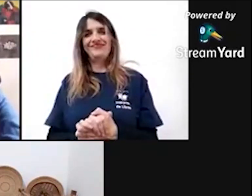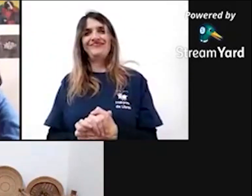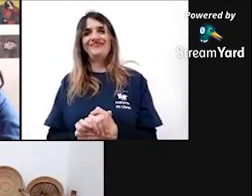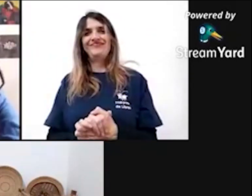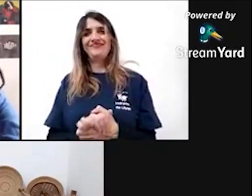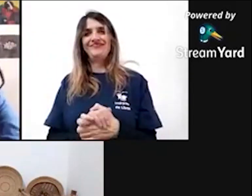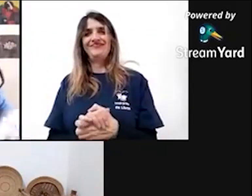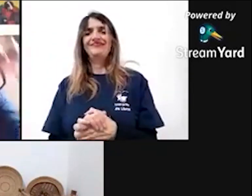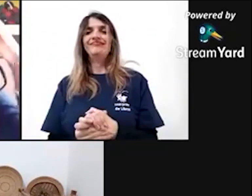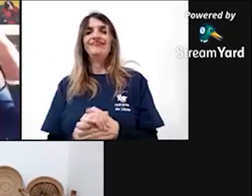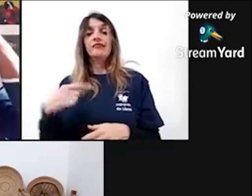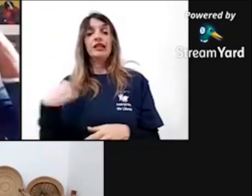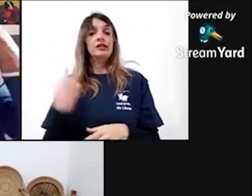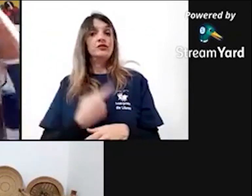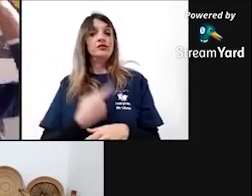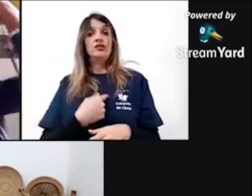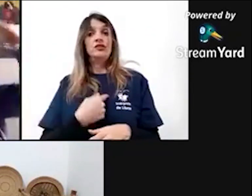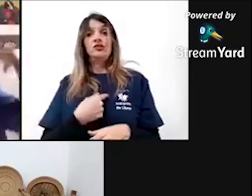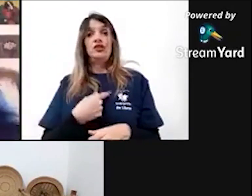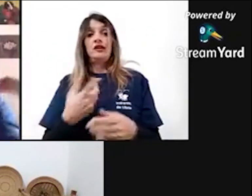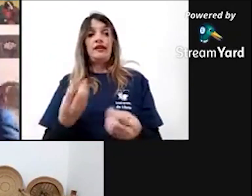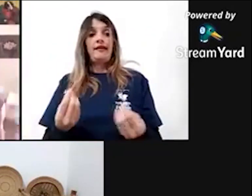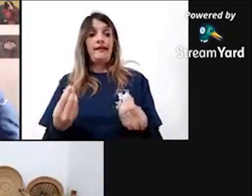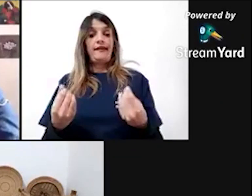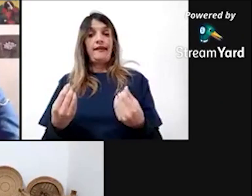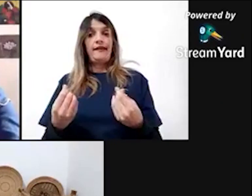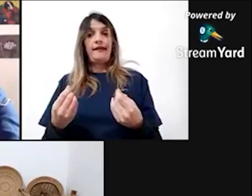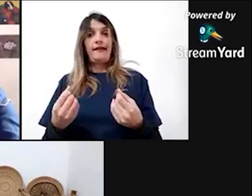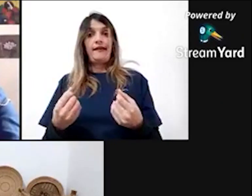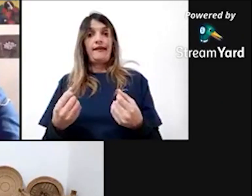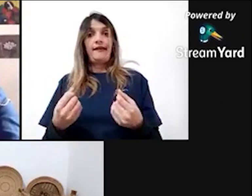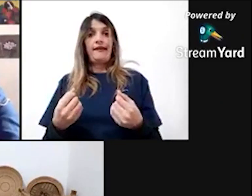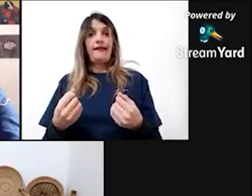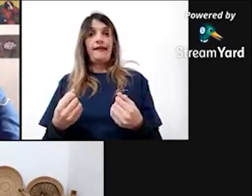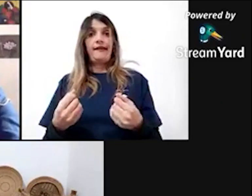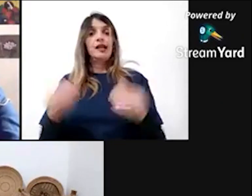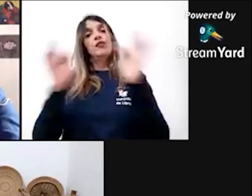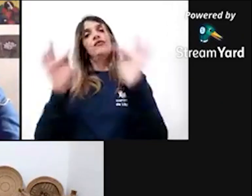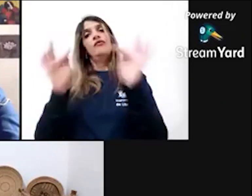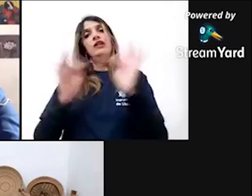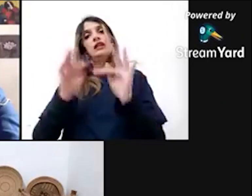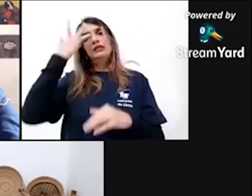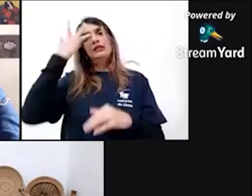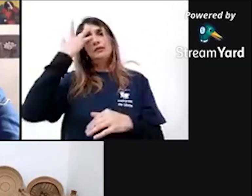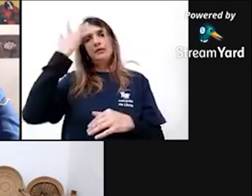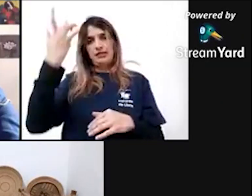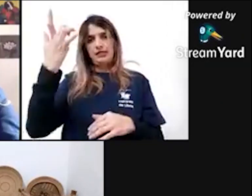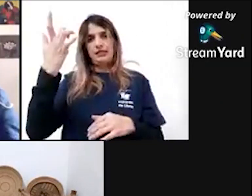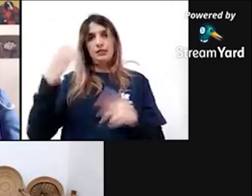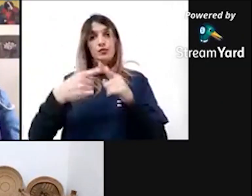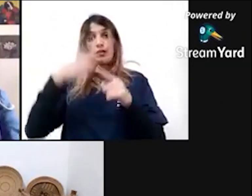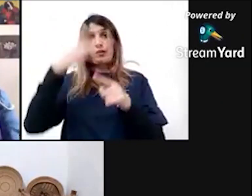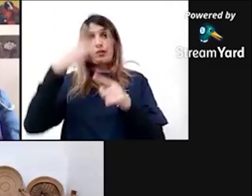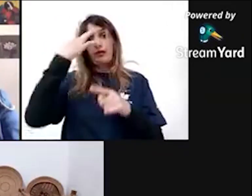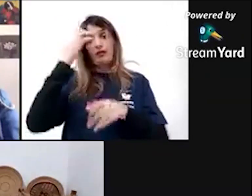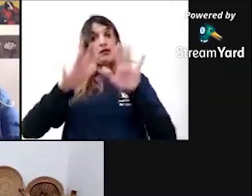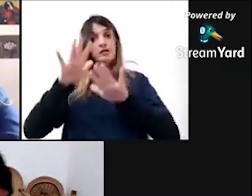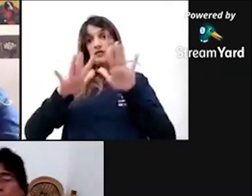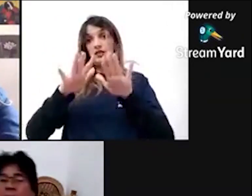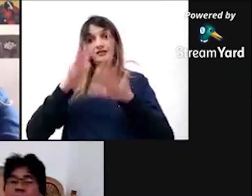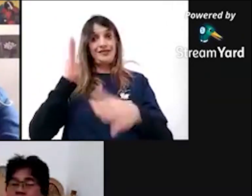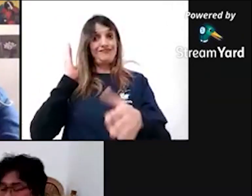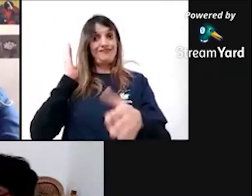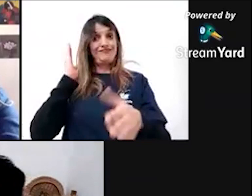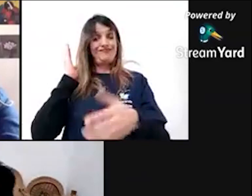A gente não se permite ser feliz amanhã, porque esse amanhã ele pode não existir. E a gente tem